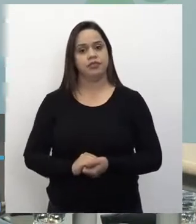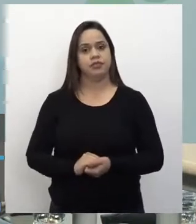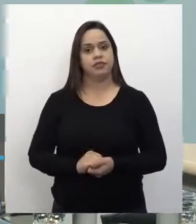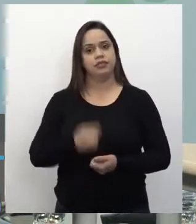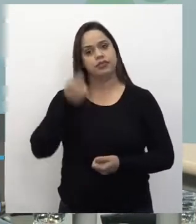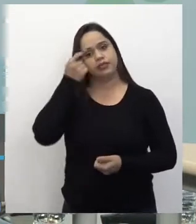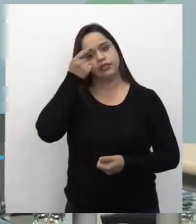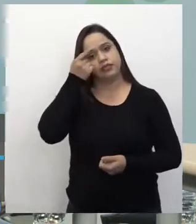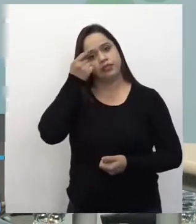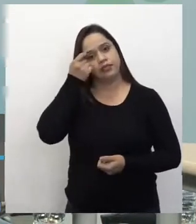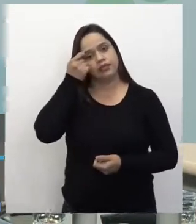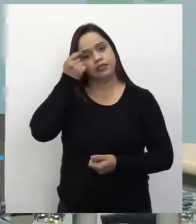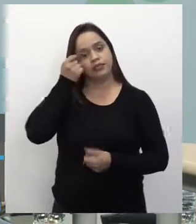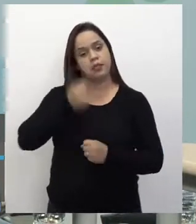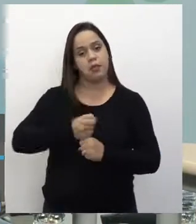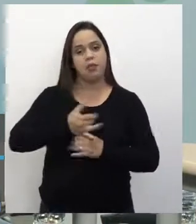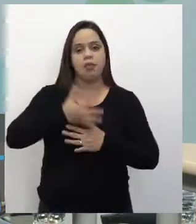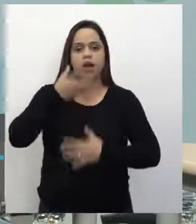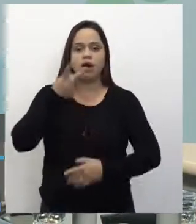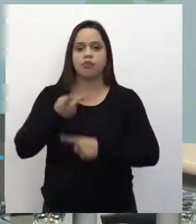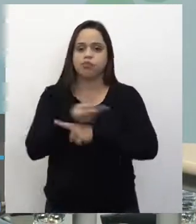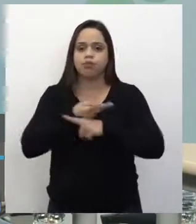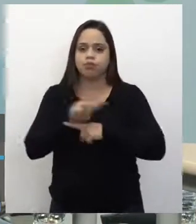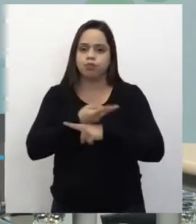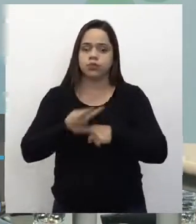Vamos lá mais um pouquinho.